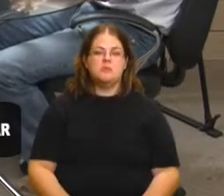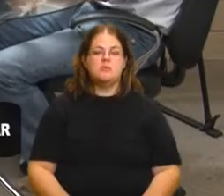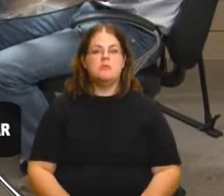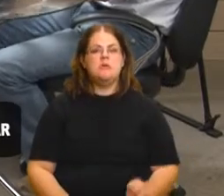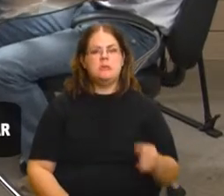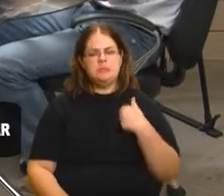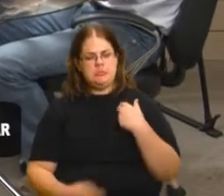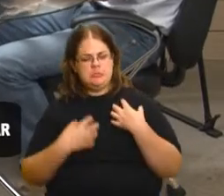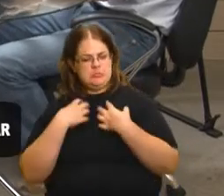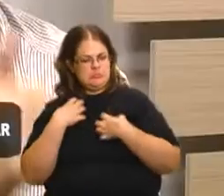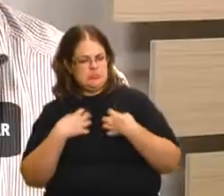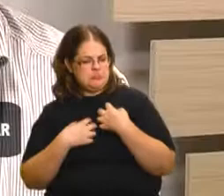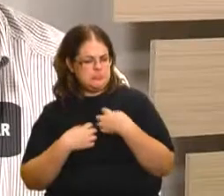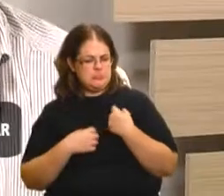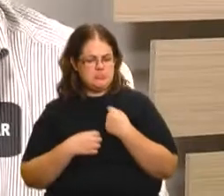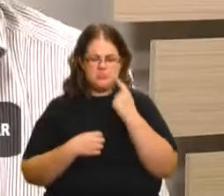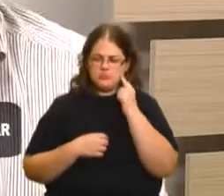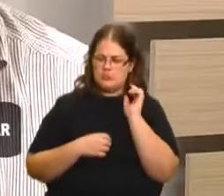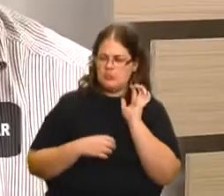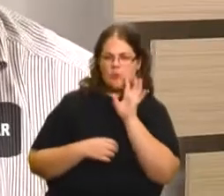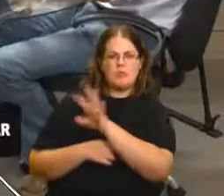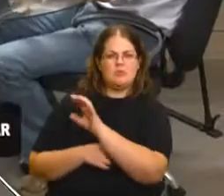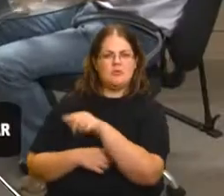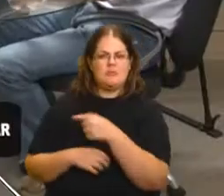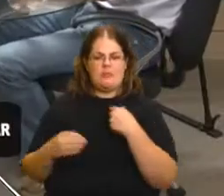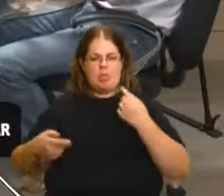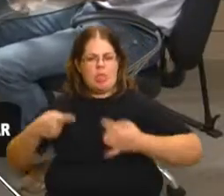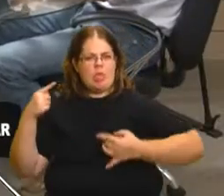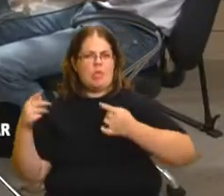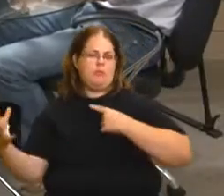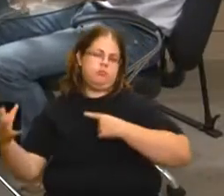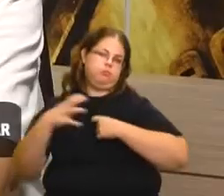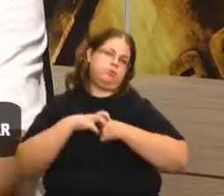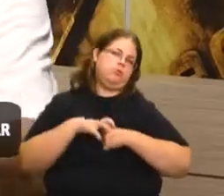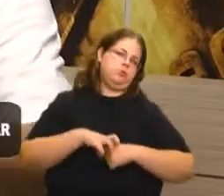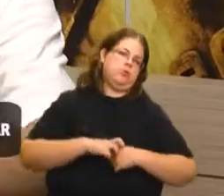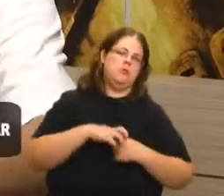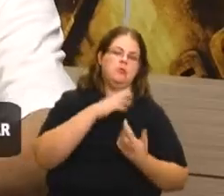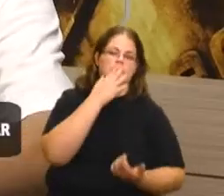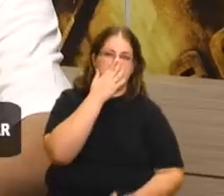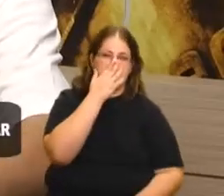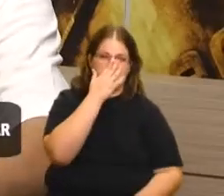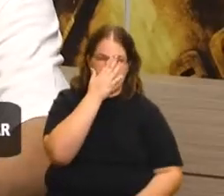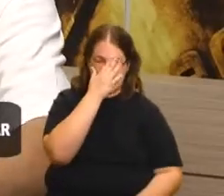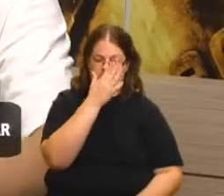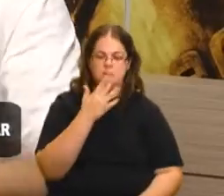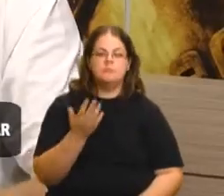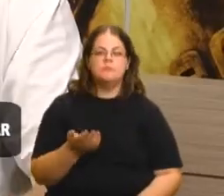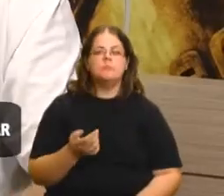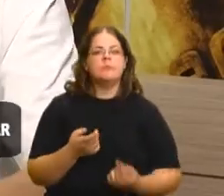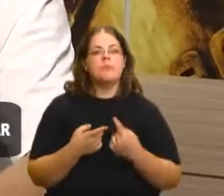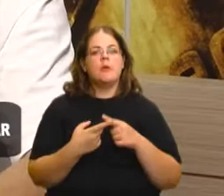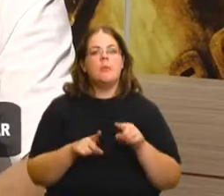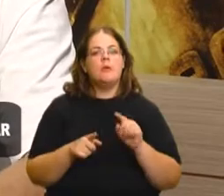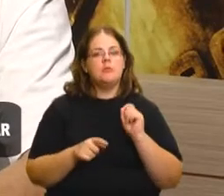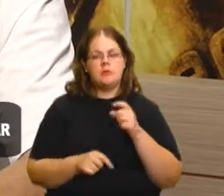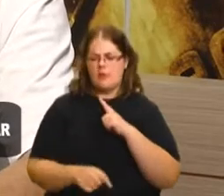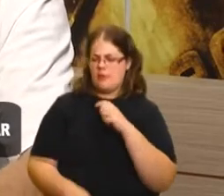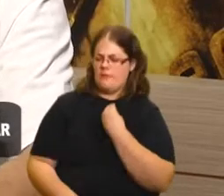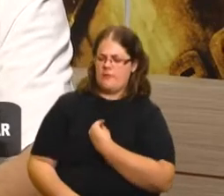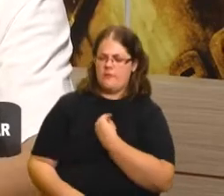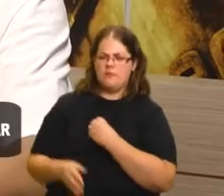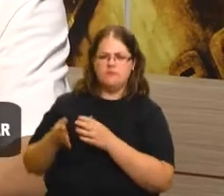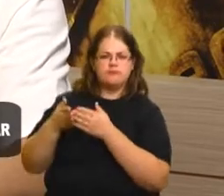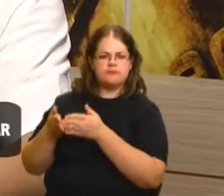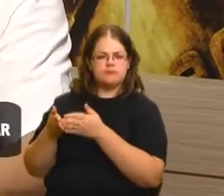se eu resistir, eu vou ter que enfrentar aquilo lá. Exato. E poderiam intervir de fato, mas a mera presença,